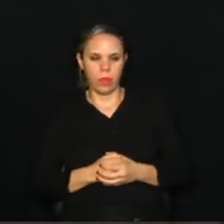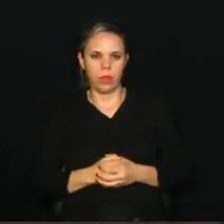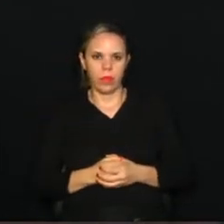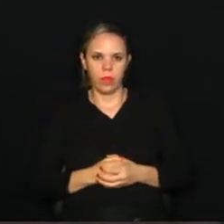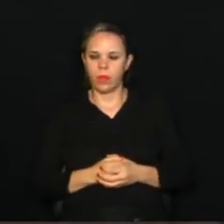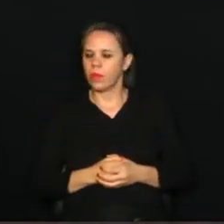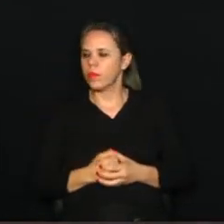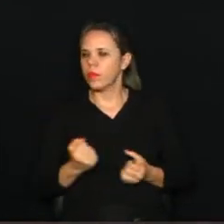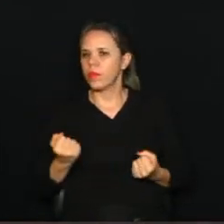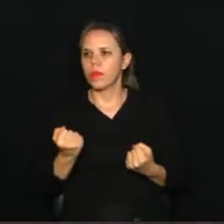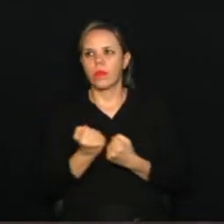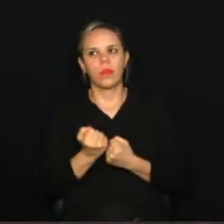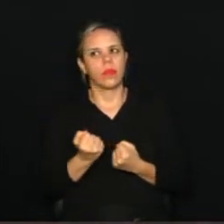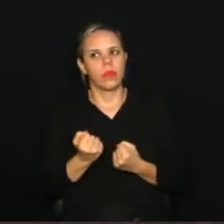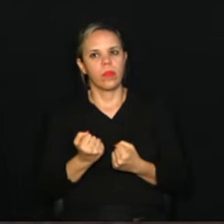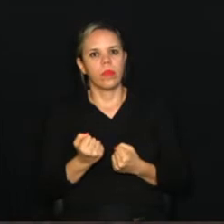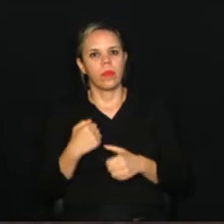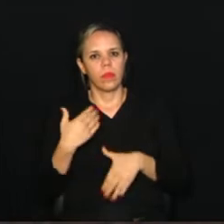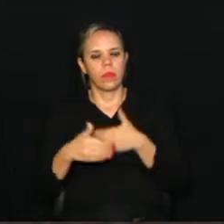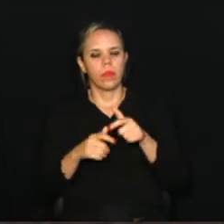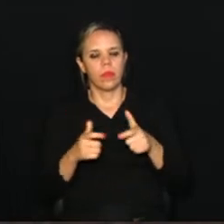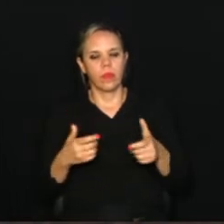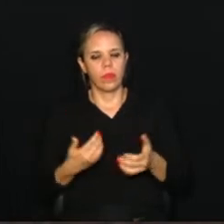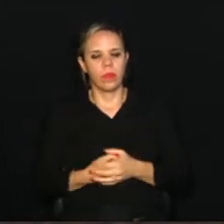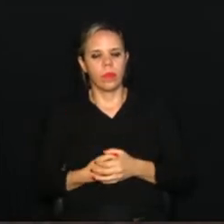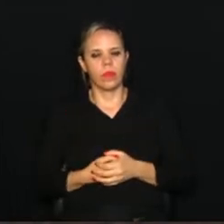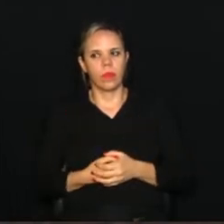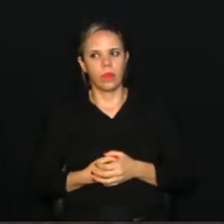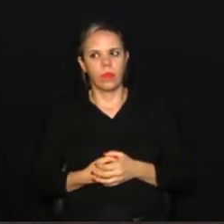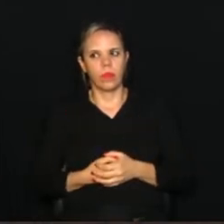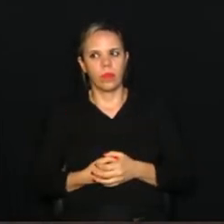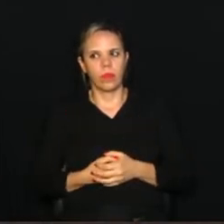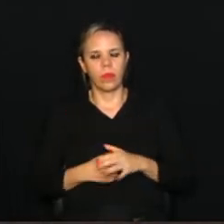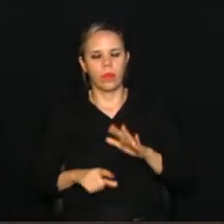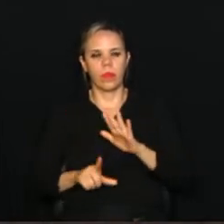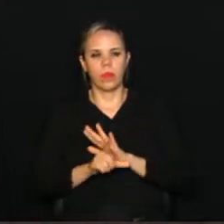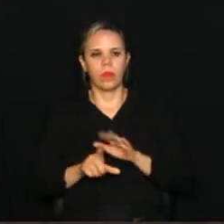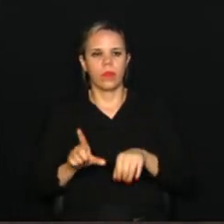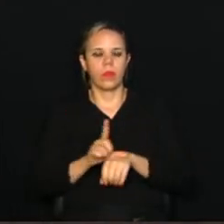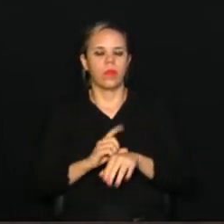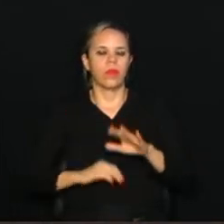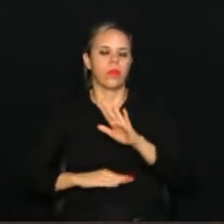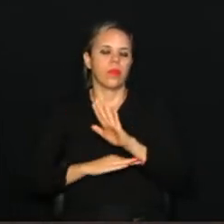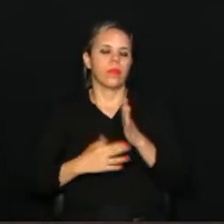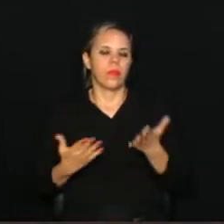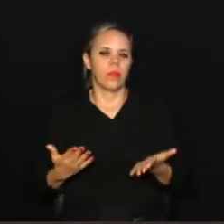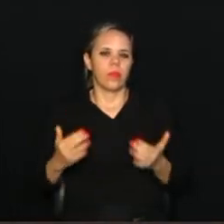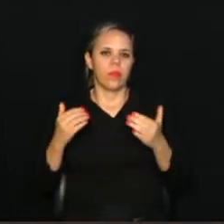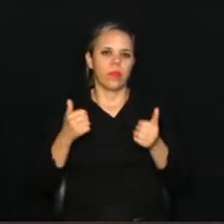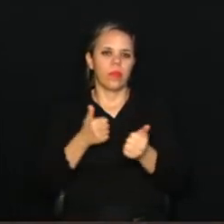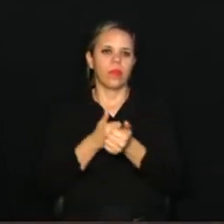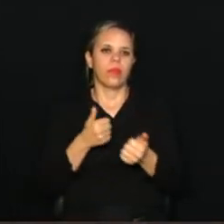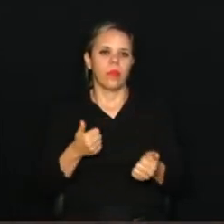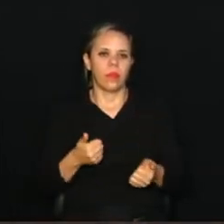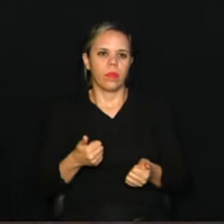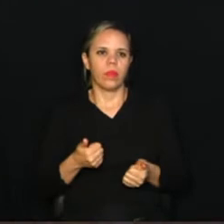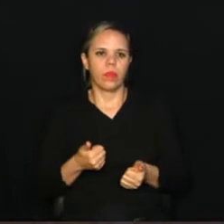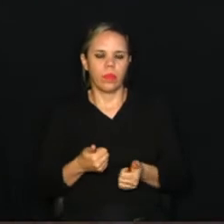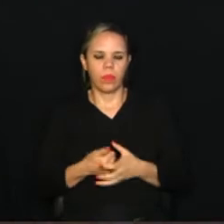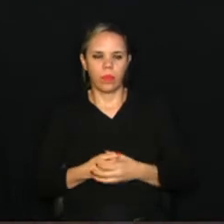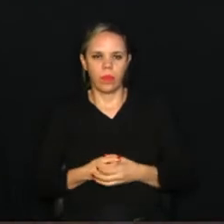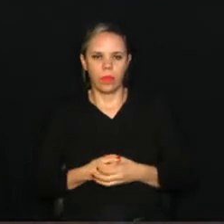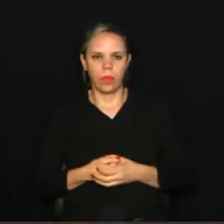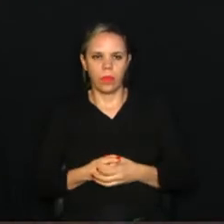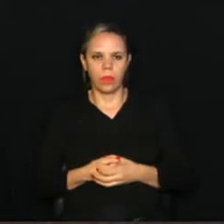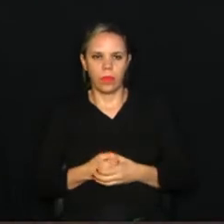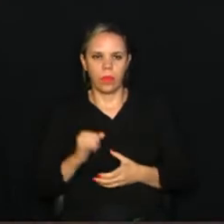amparo para poder cada vez mais o Legislativo, a Câmara, está acompanhando, né,